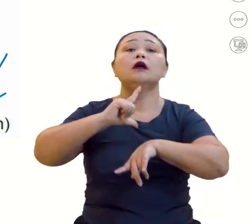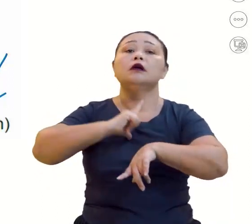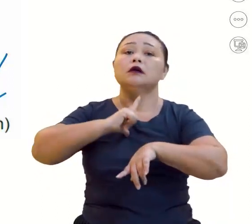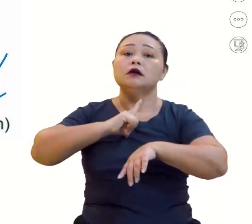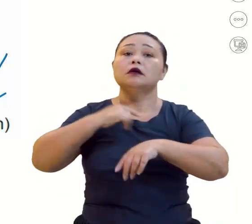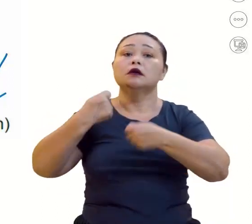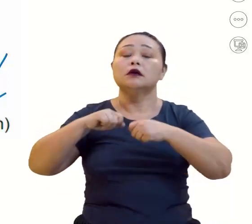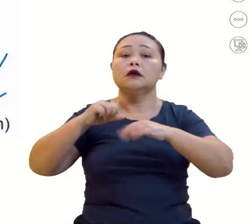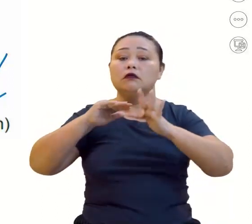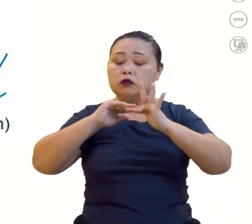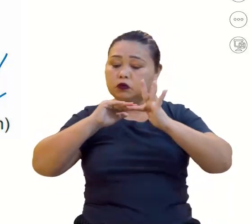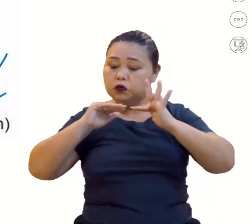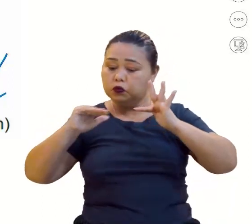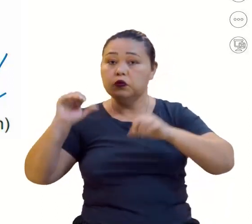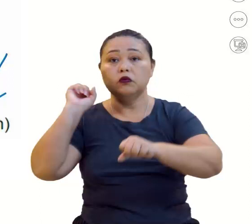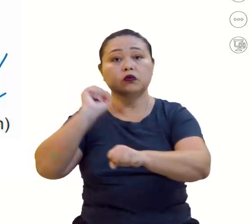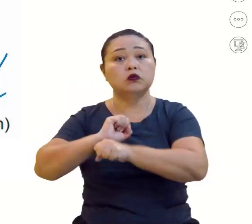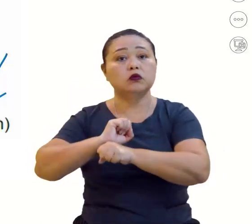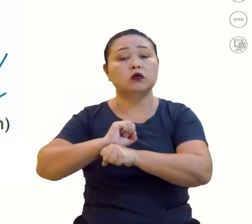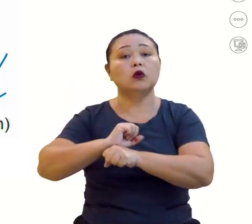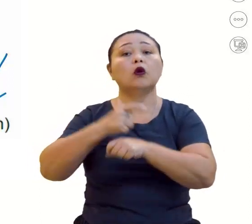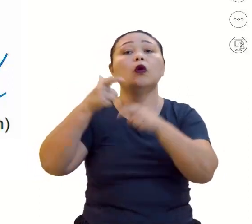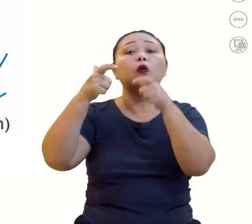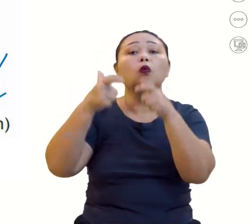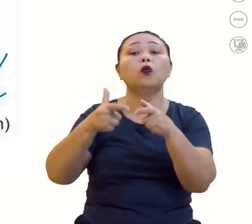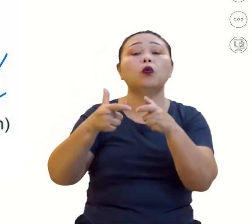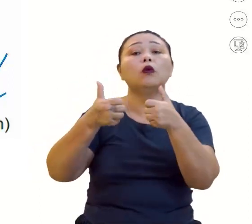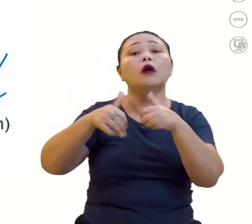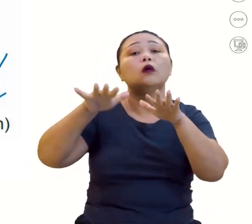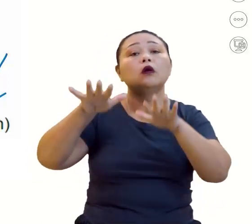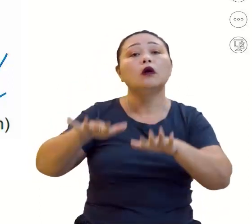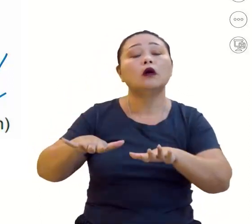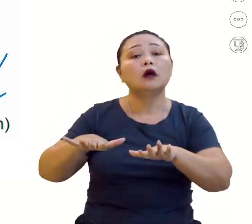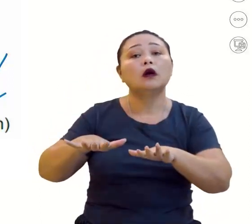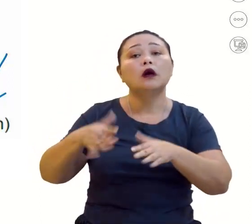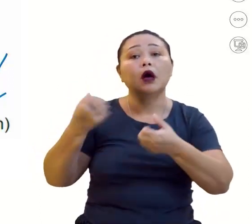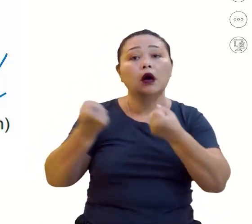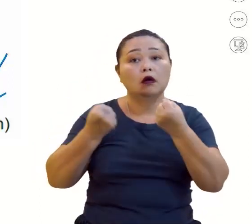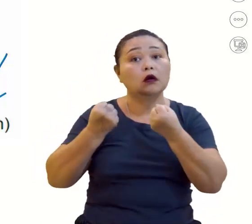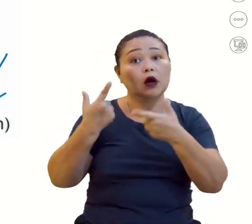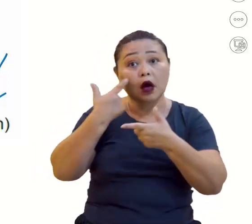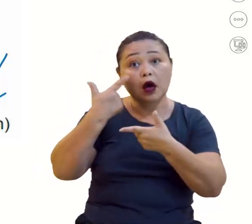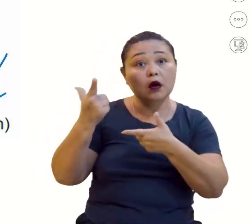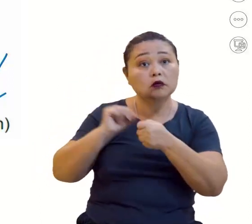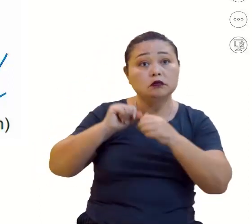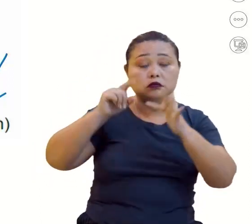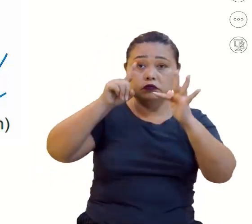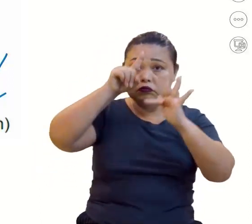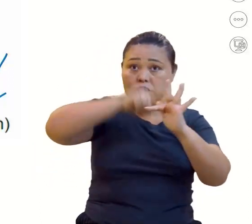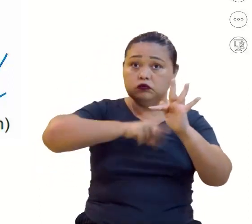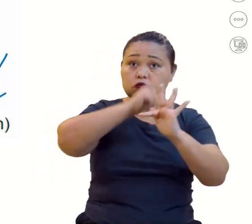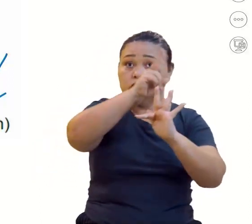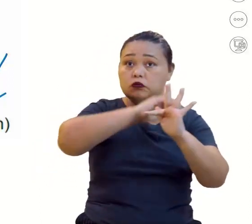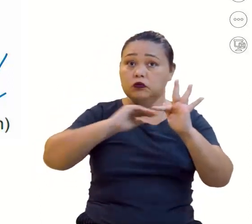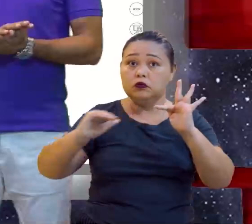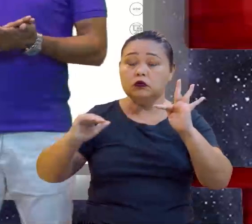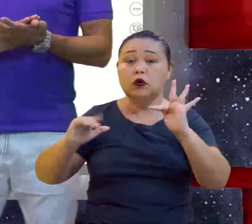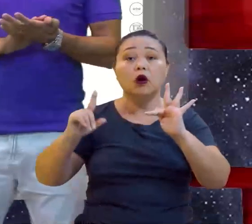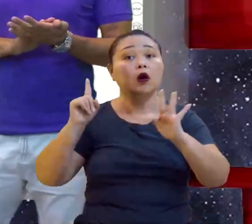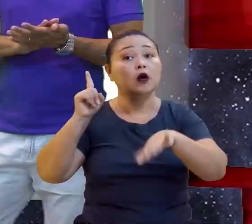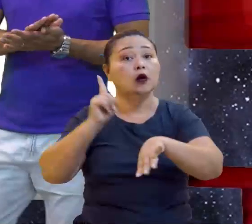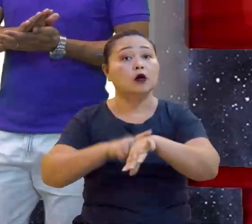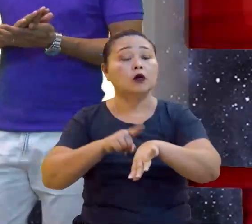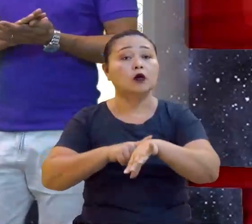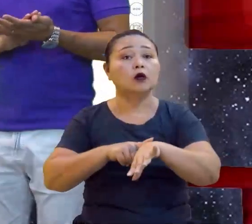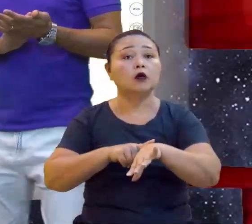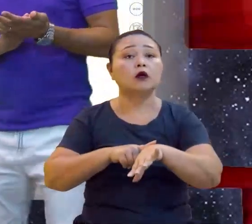precisa zerar. Então onde ele ficou parado, a velocidade. Aqui a gente está com um gráfico de velocidade por tempo,